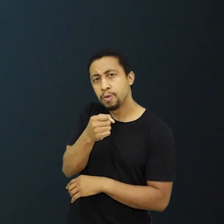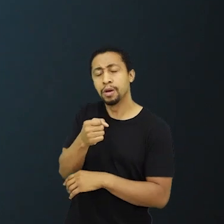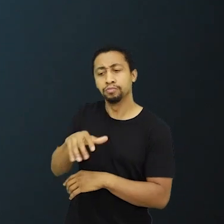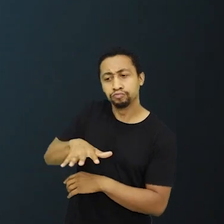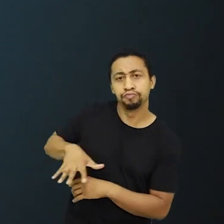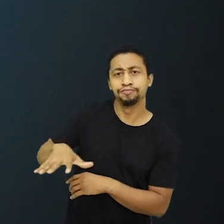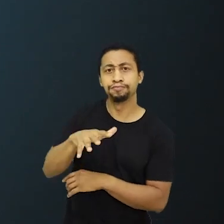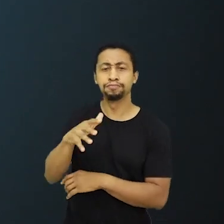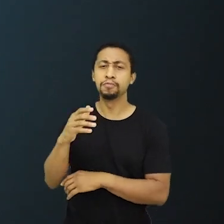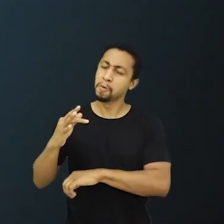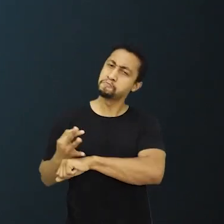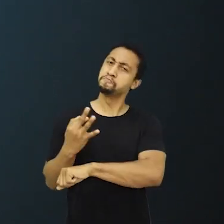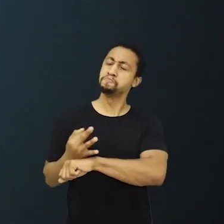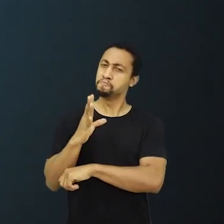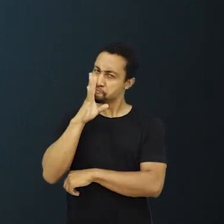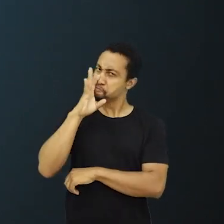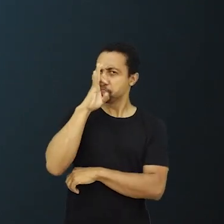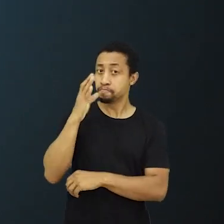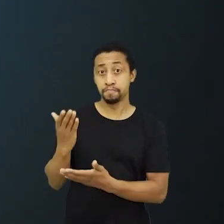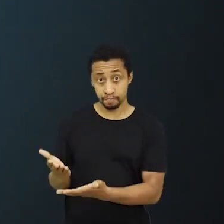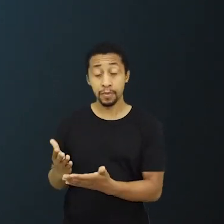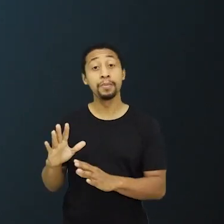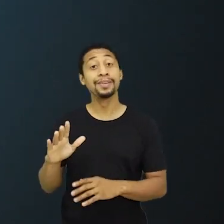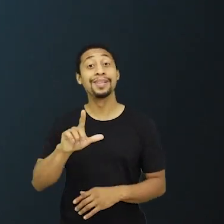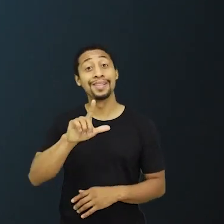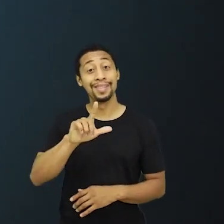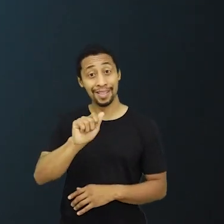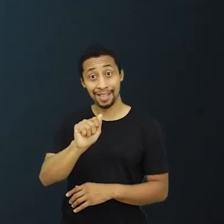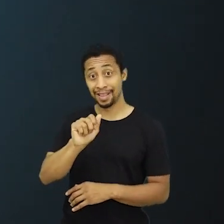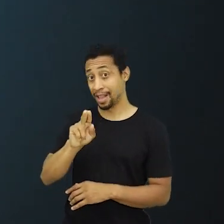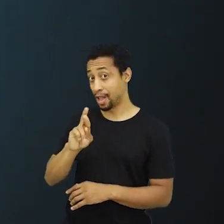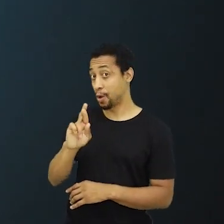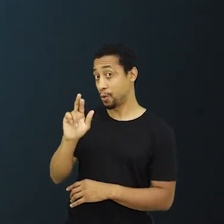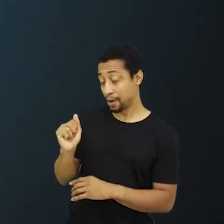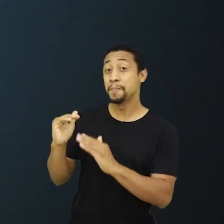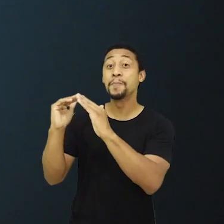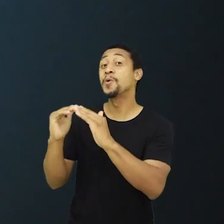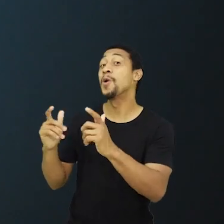acaso, tinha morado durante a infância e adolescência na casa onde o Ivo Herzog